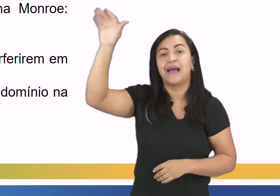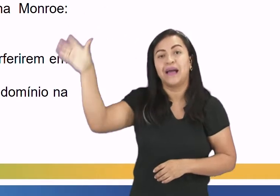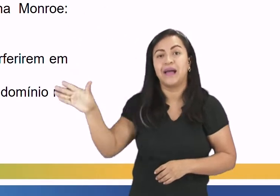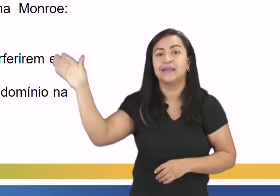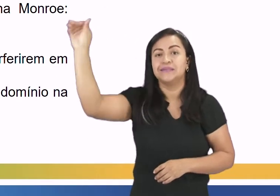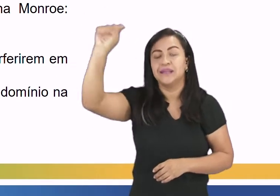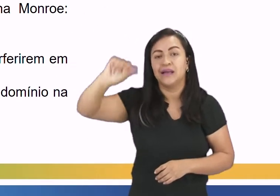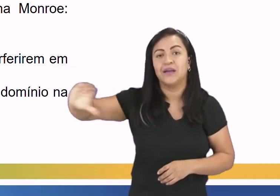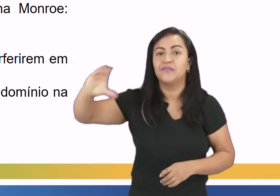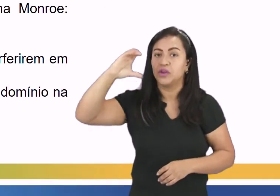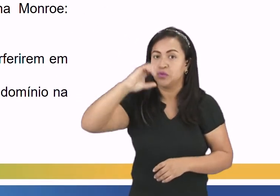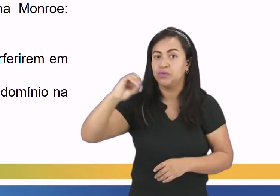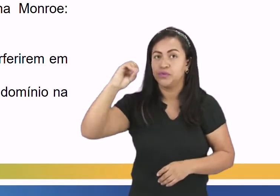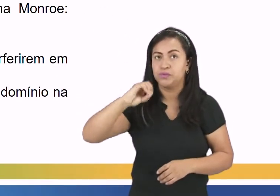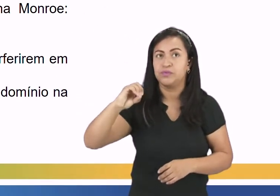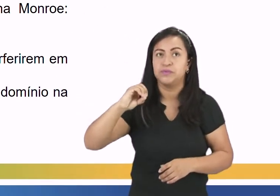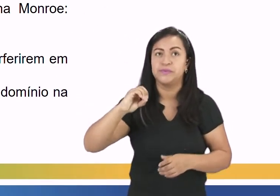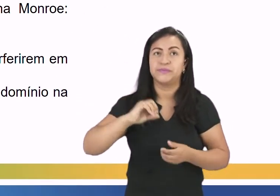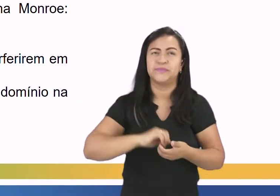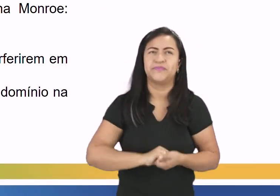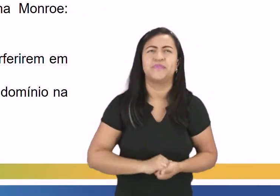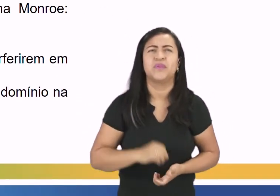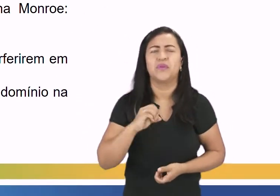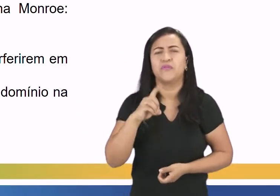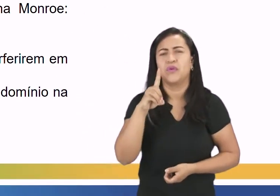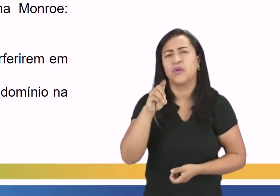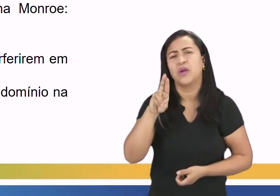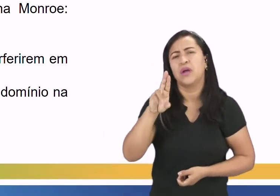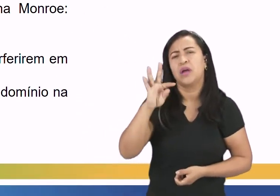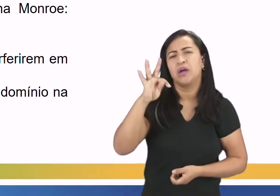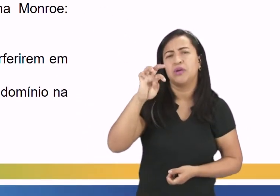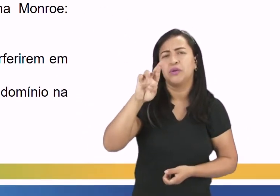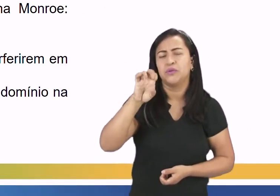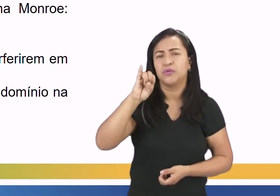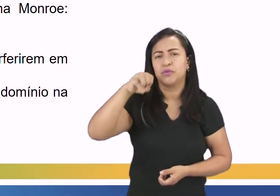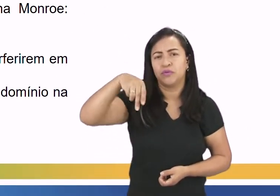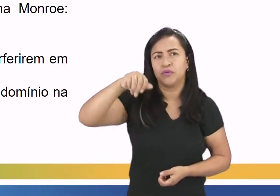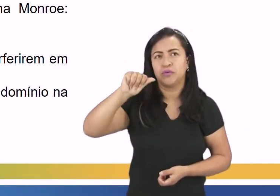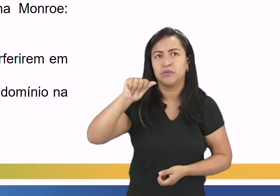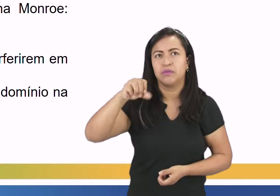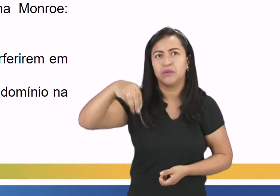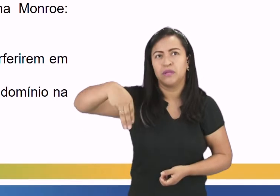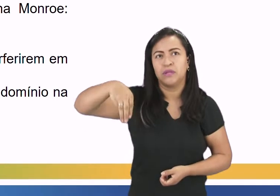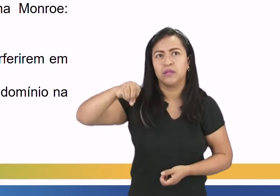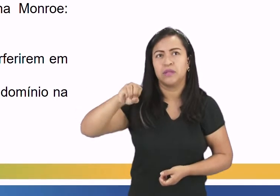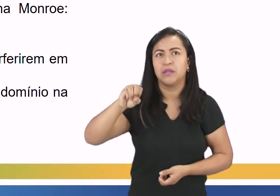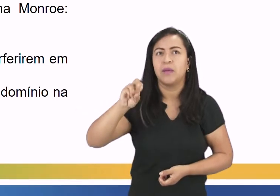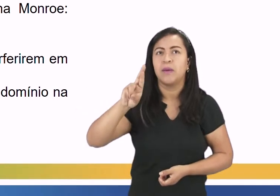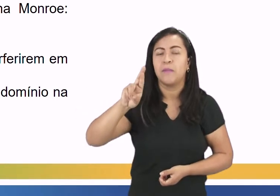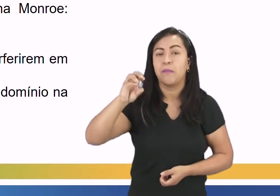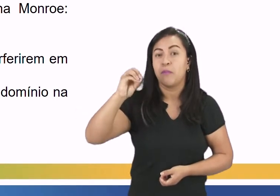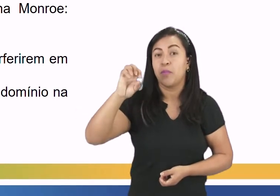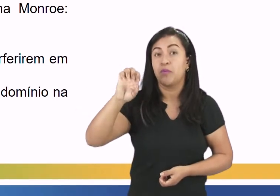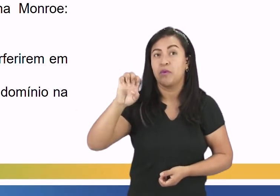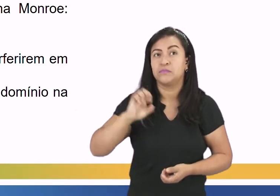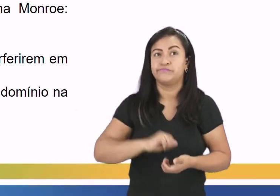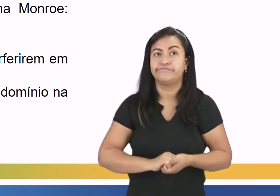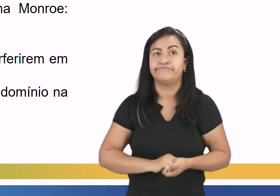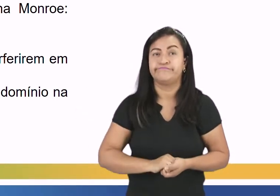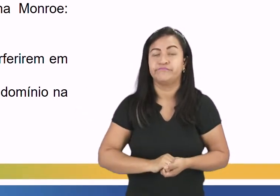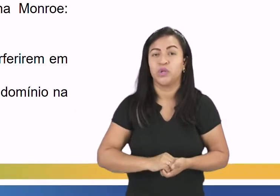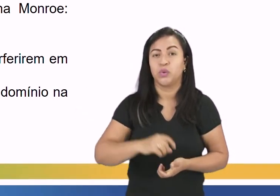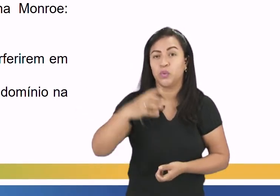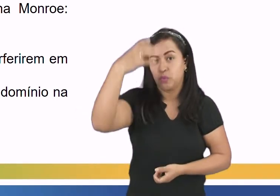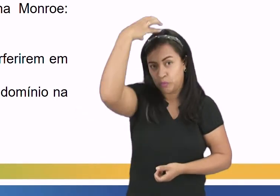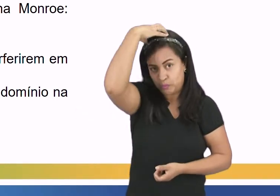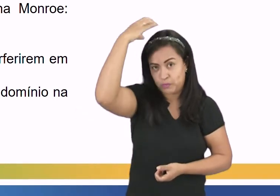Doutrina Monroe. O que foi a doutrina Monroe? O imperialismo americano tinha como justificativa